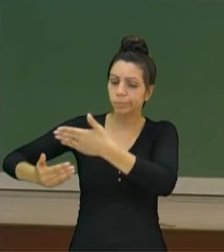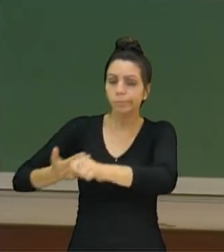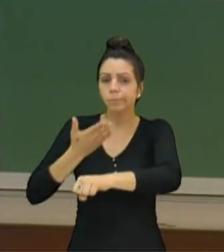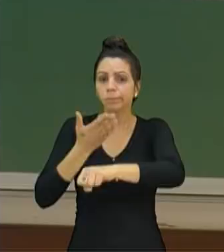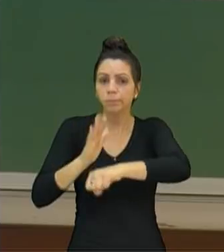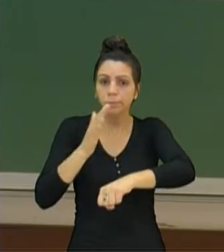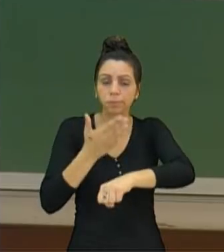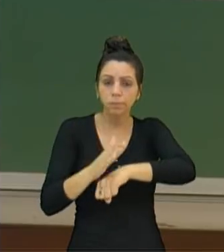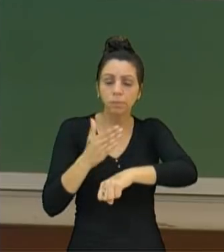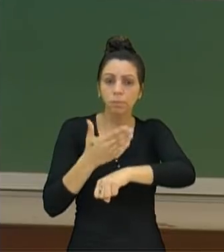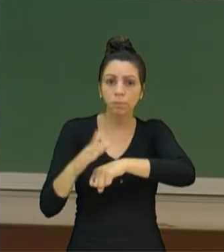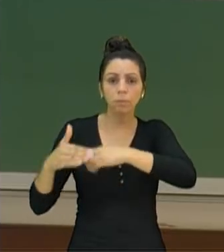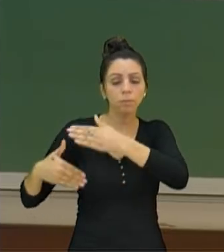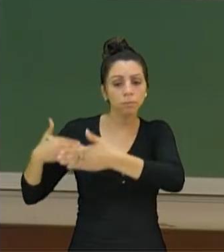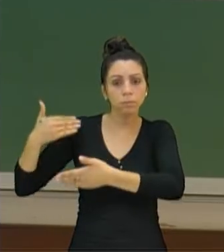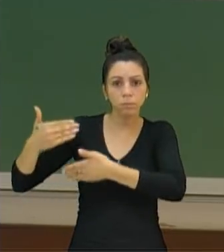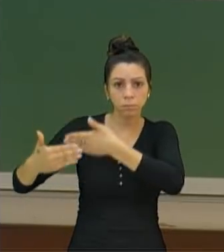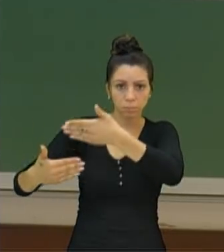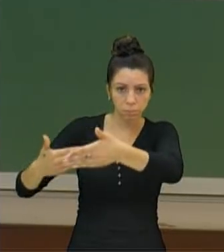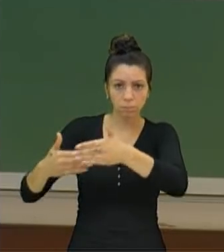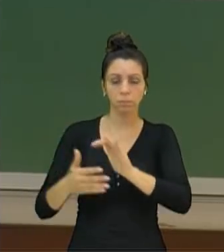começa a desenvolver muito.